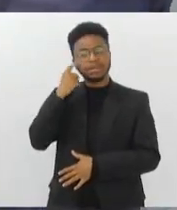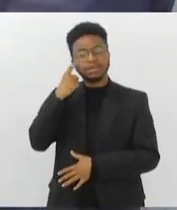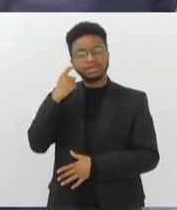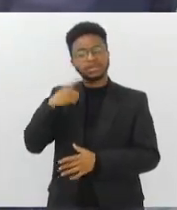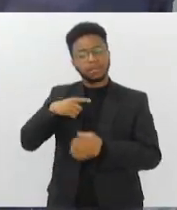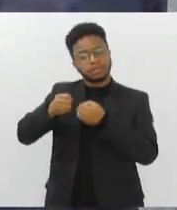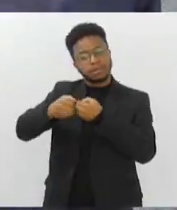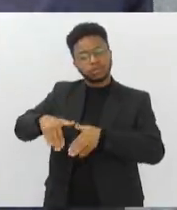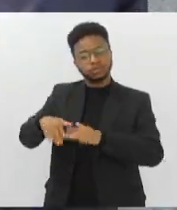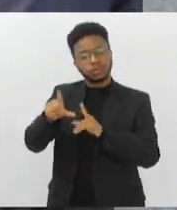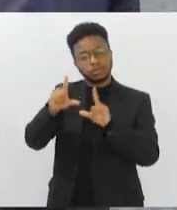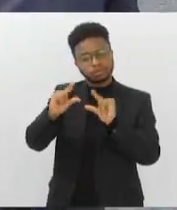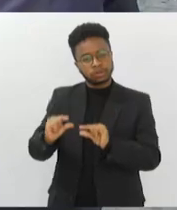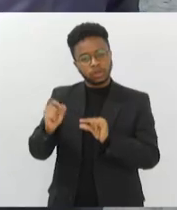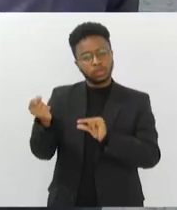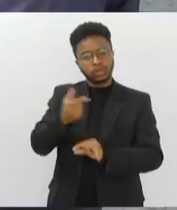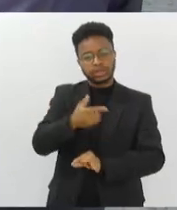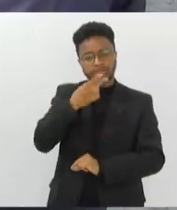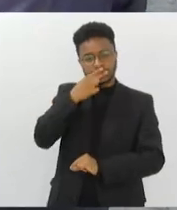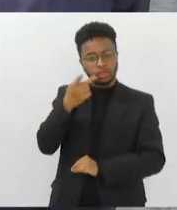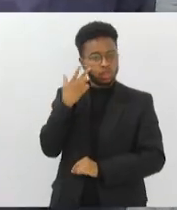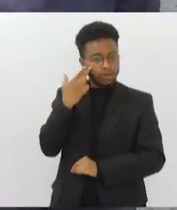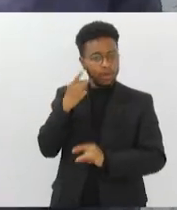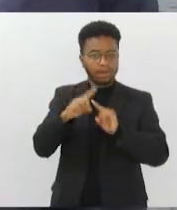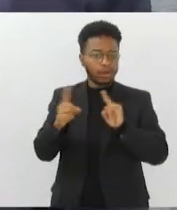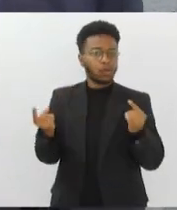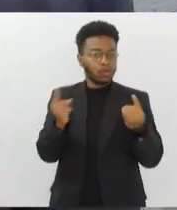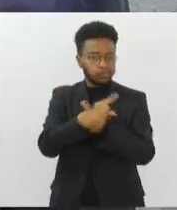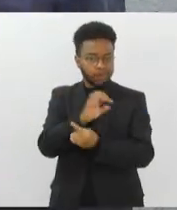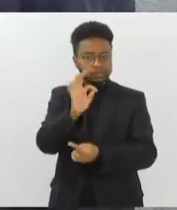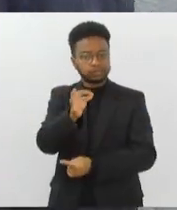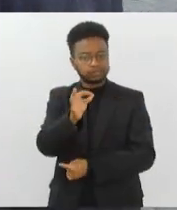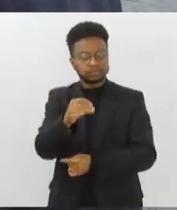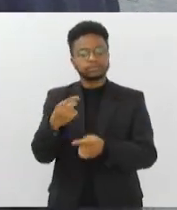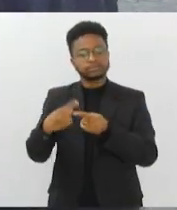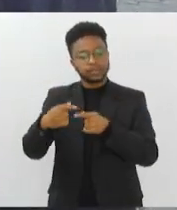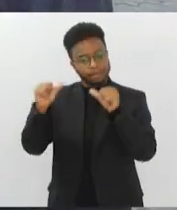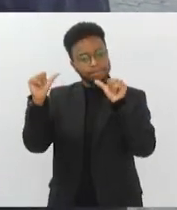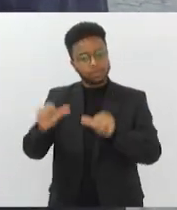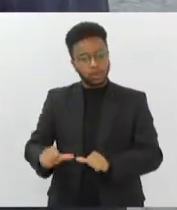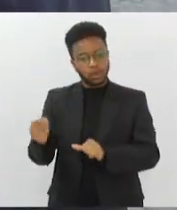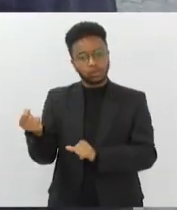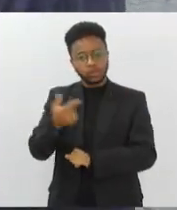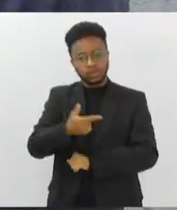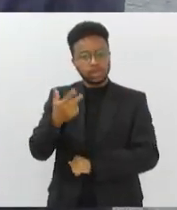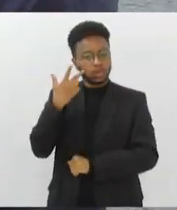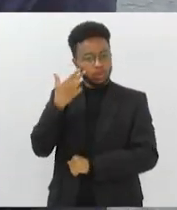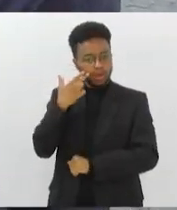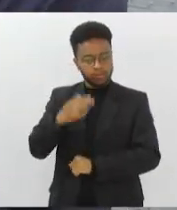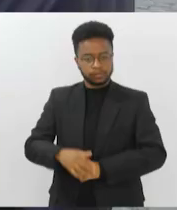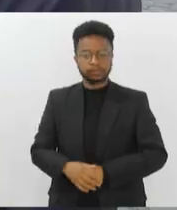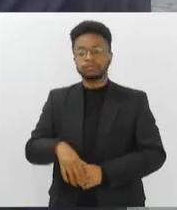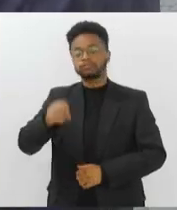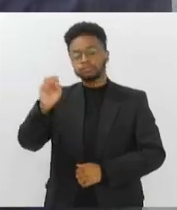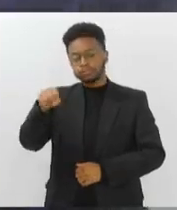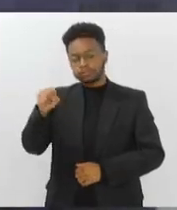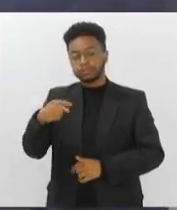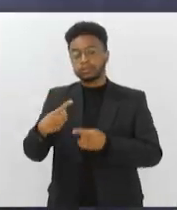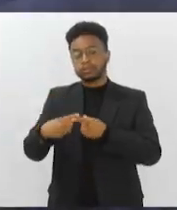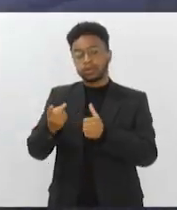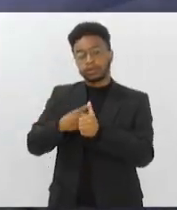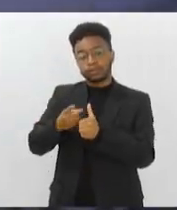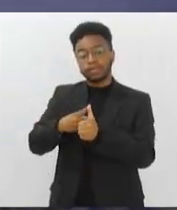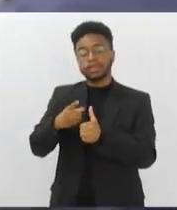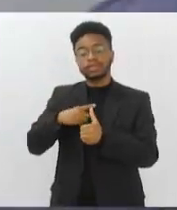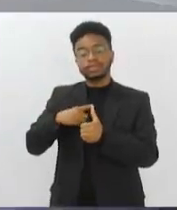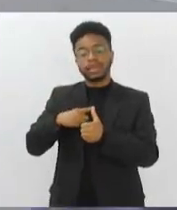causa menos problemas do que o cigarro normal, mas acontece justamente ao contrário, é ainda pior do que o cigarro convencional. Primeiro que gera uma